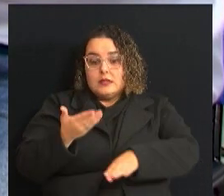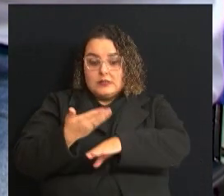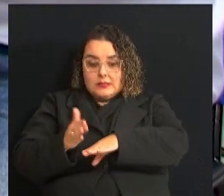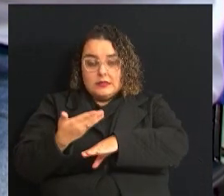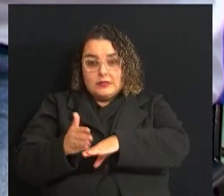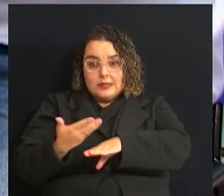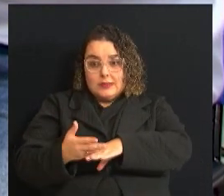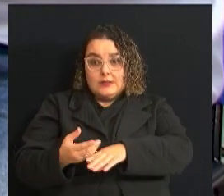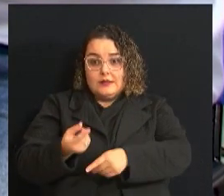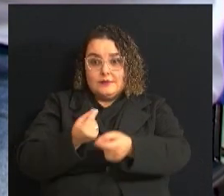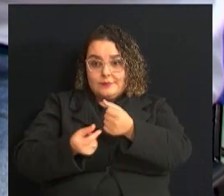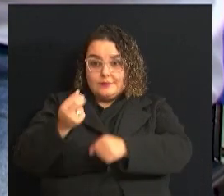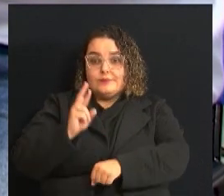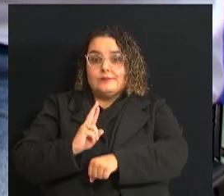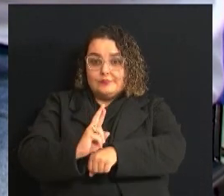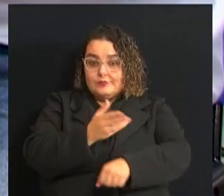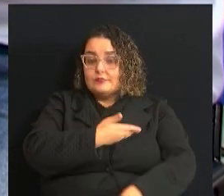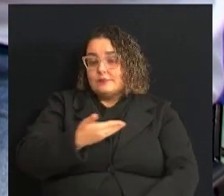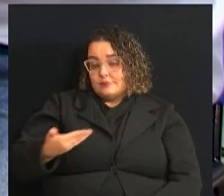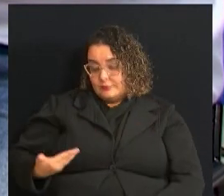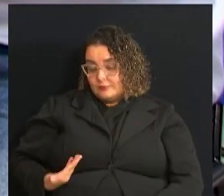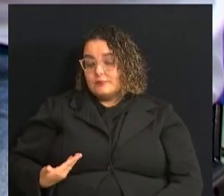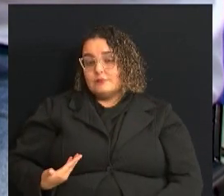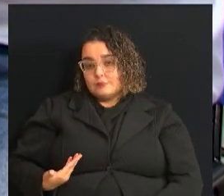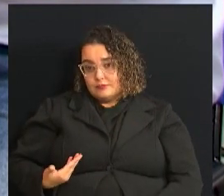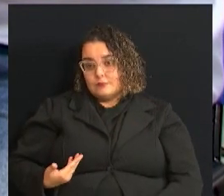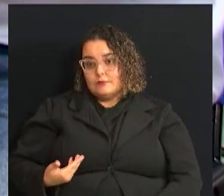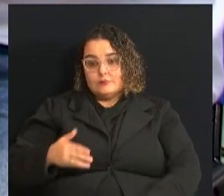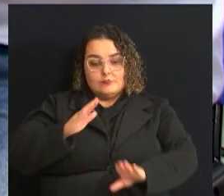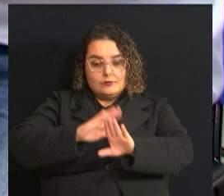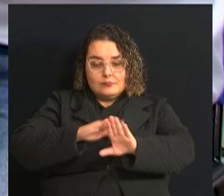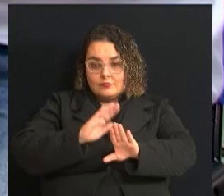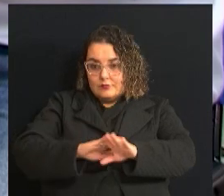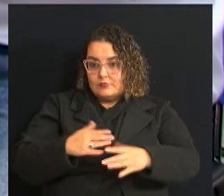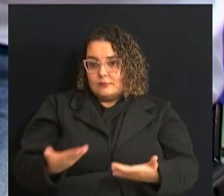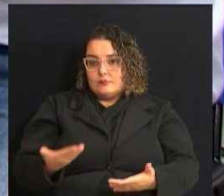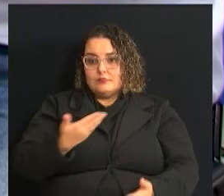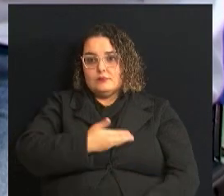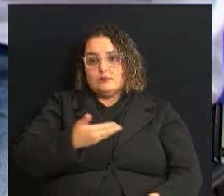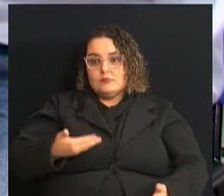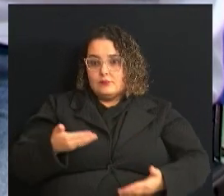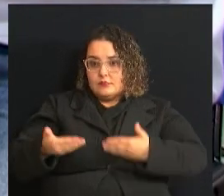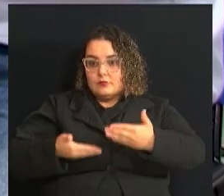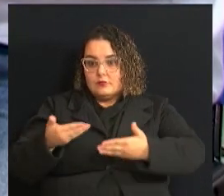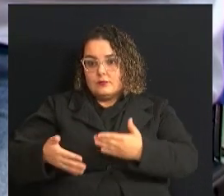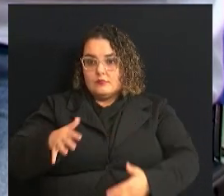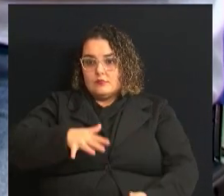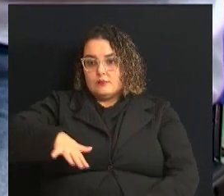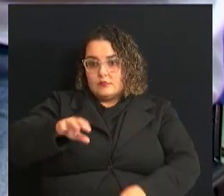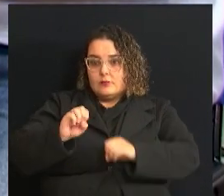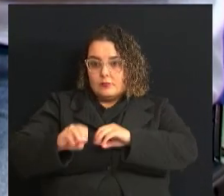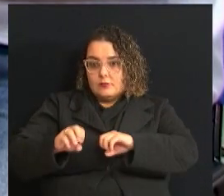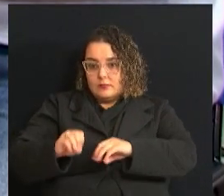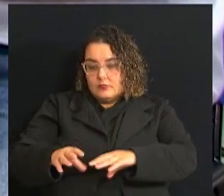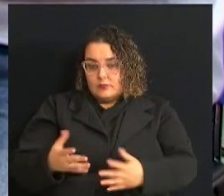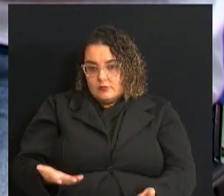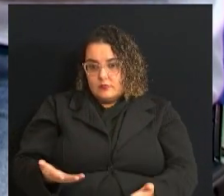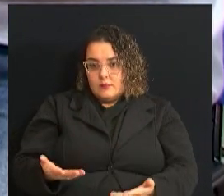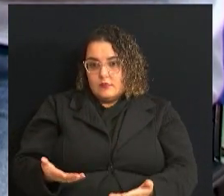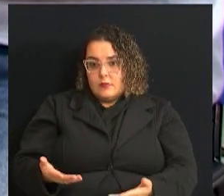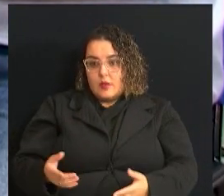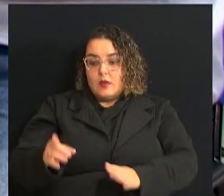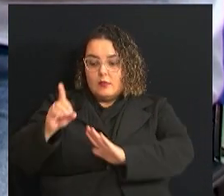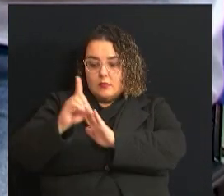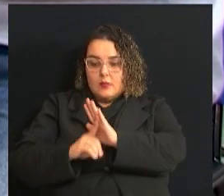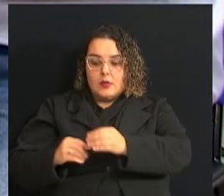demandar recursos públicos, né, ações dos servidores públicos da área da educação para viabilizar esse direito,